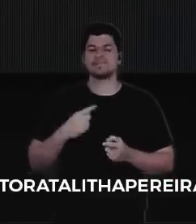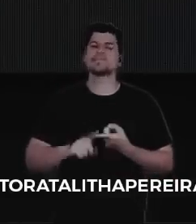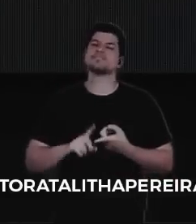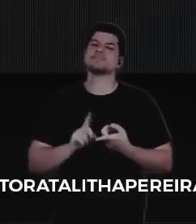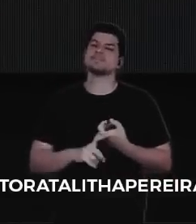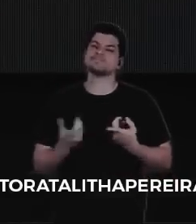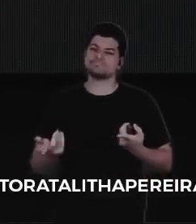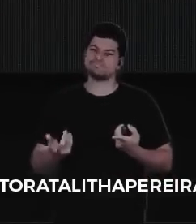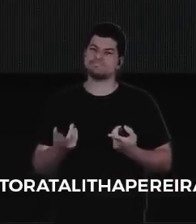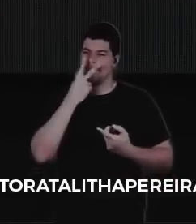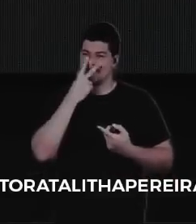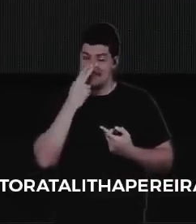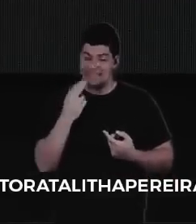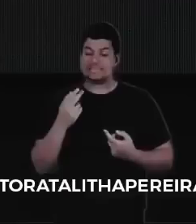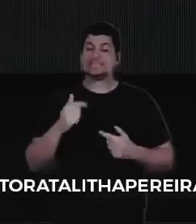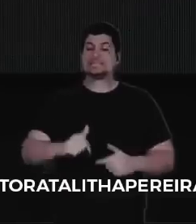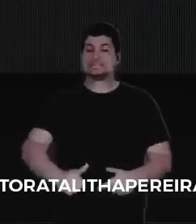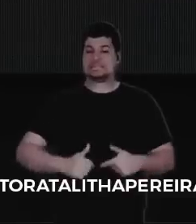Aí é luta.